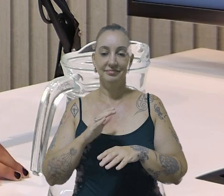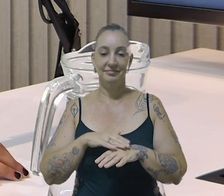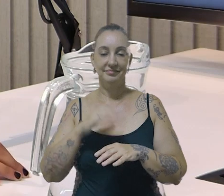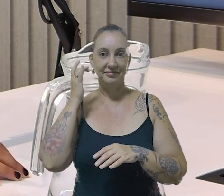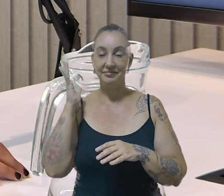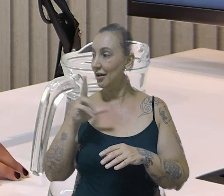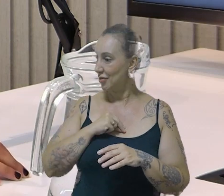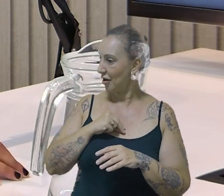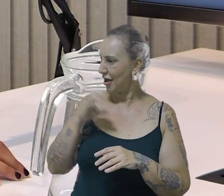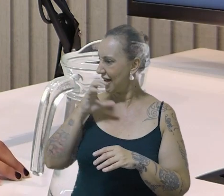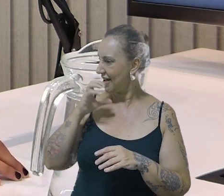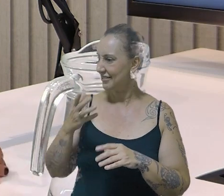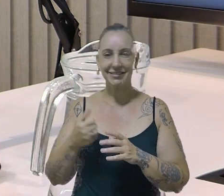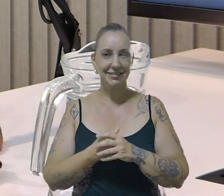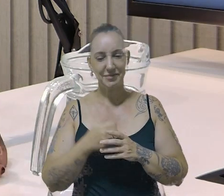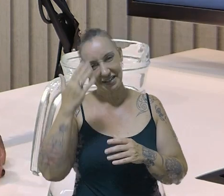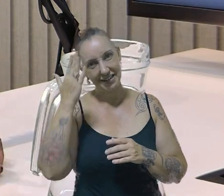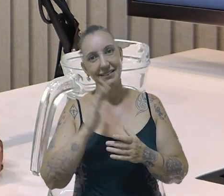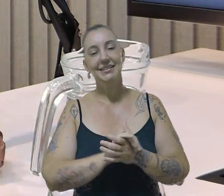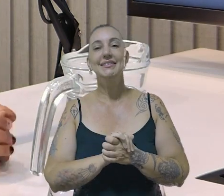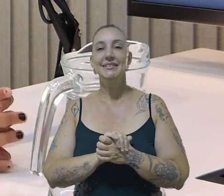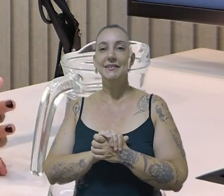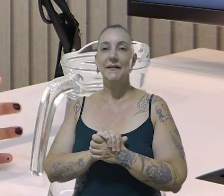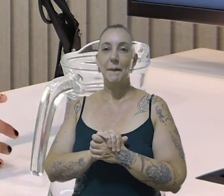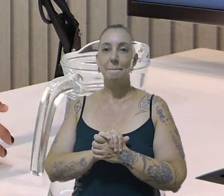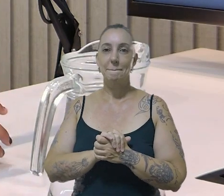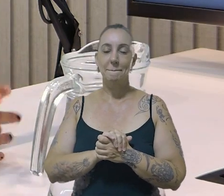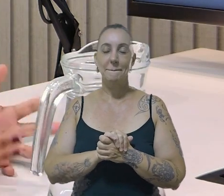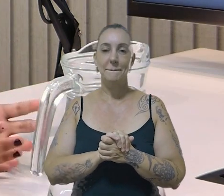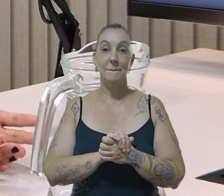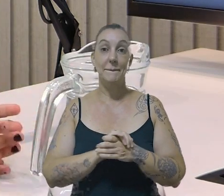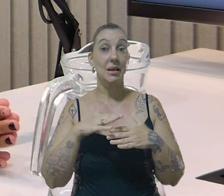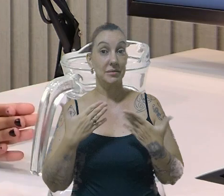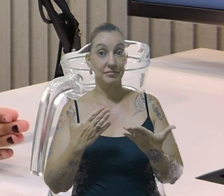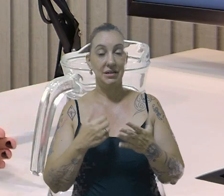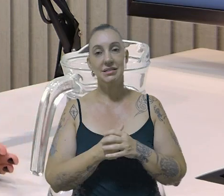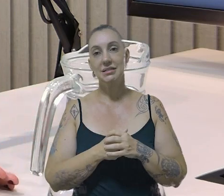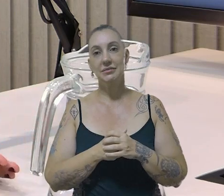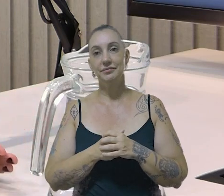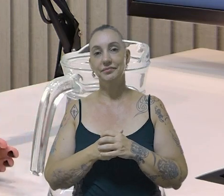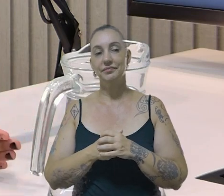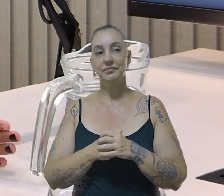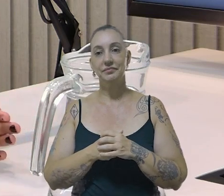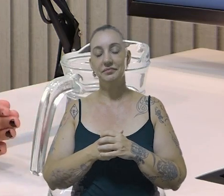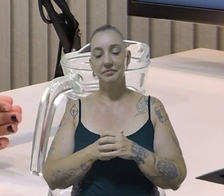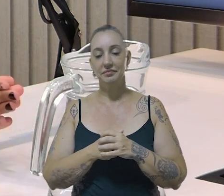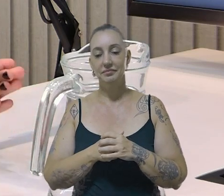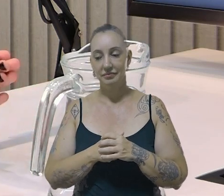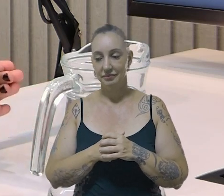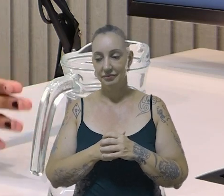fala nossa foi tão rápido obrigada é issoo mas aí eu fui a gente